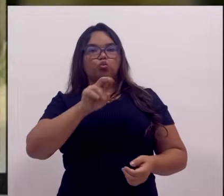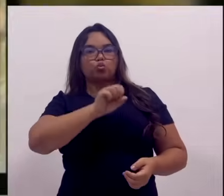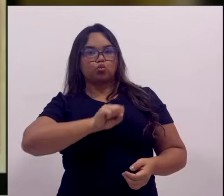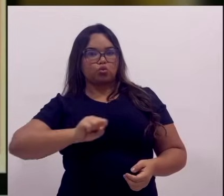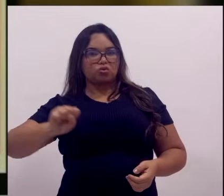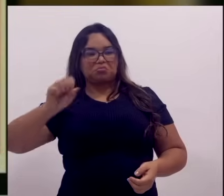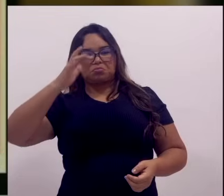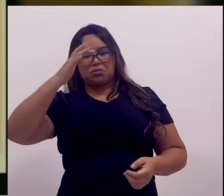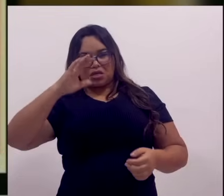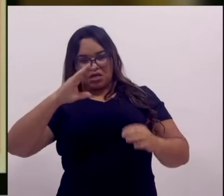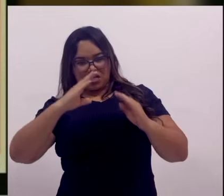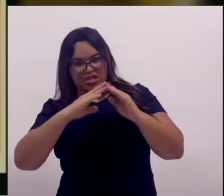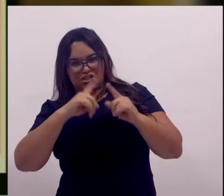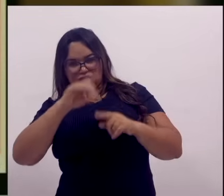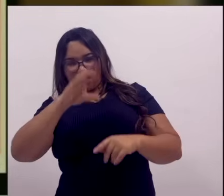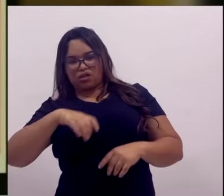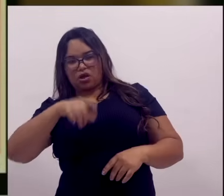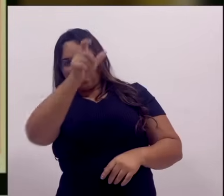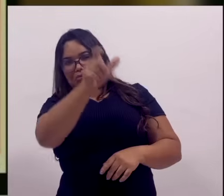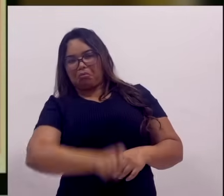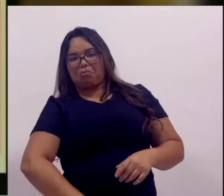E Hus foi declarado herege.